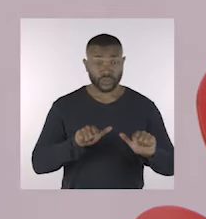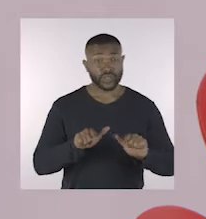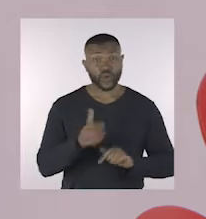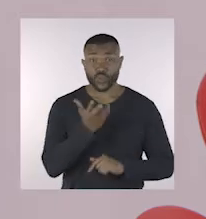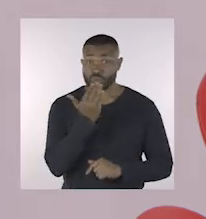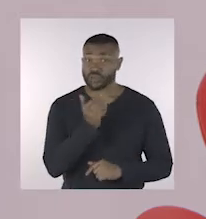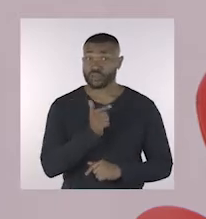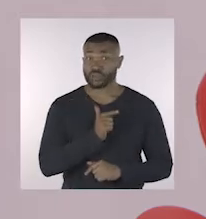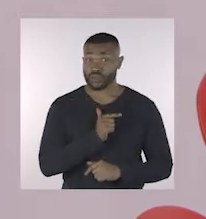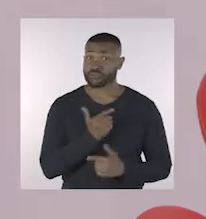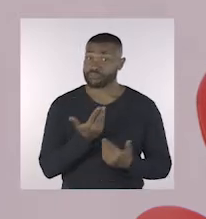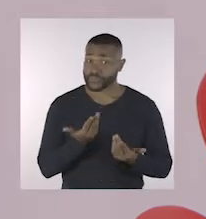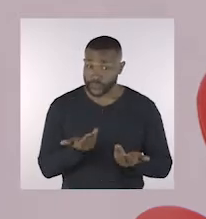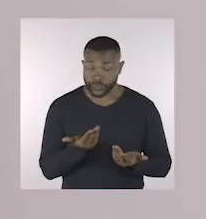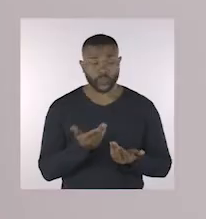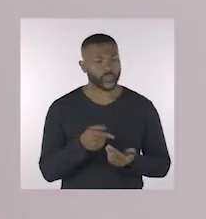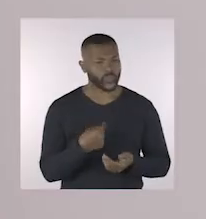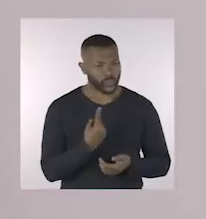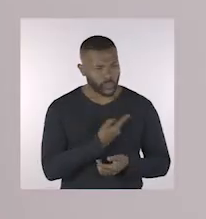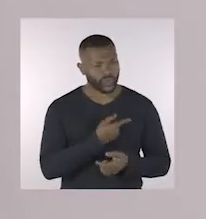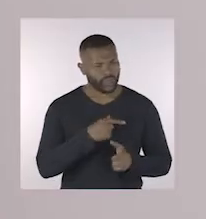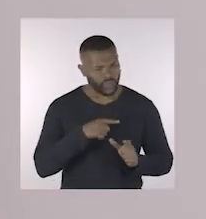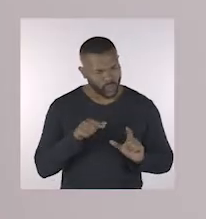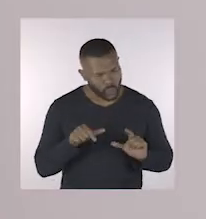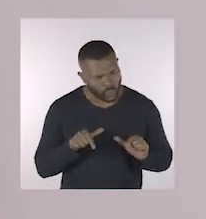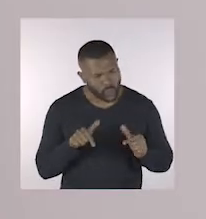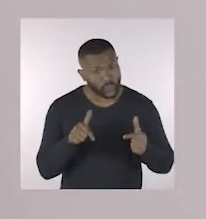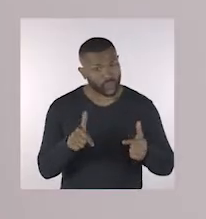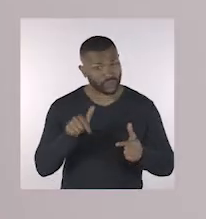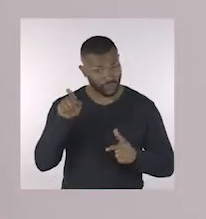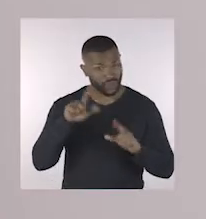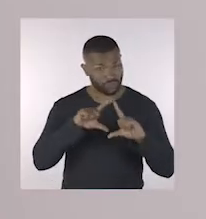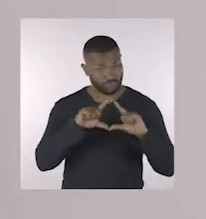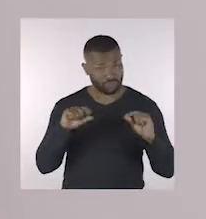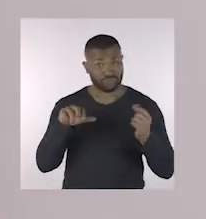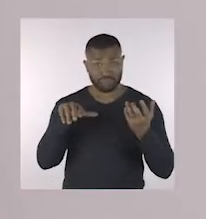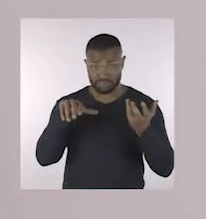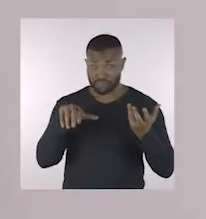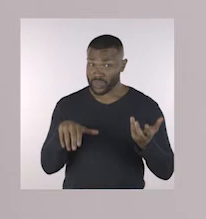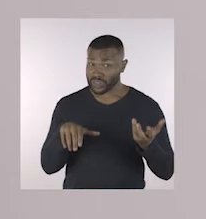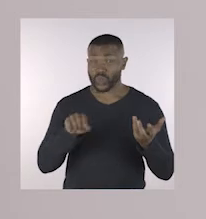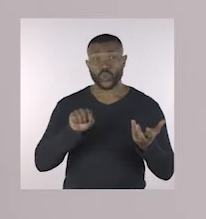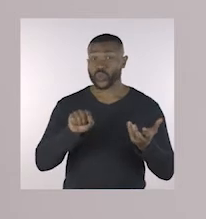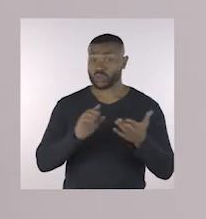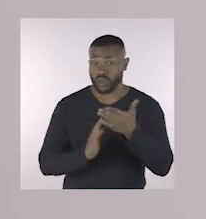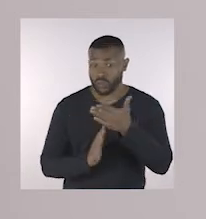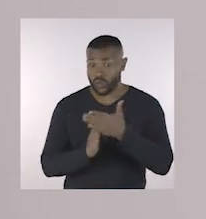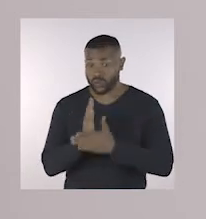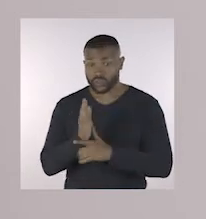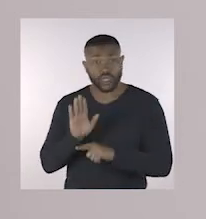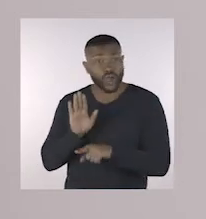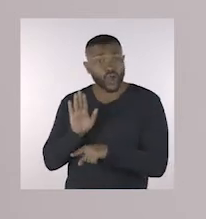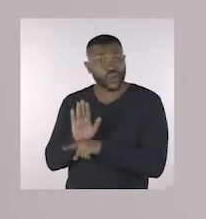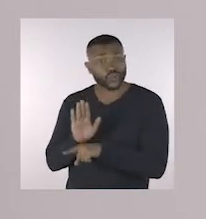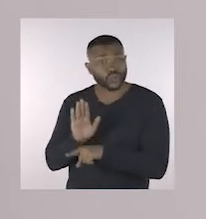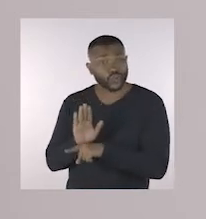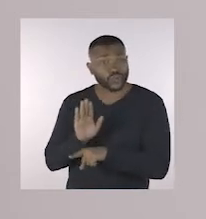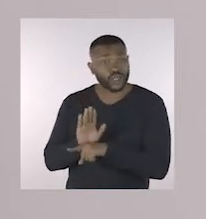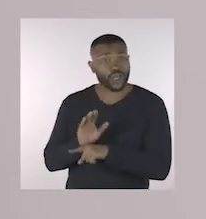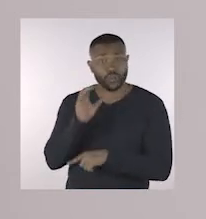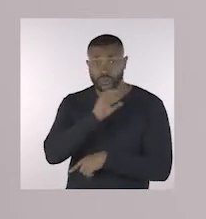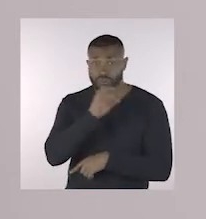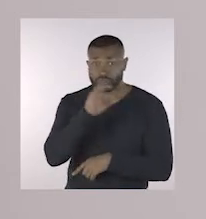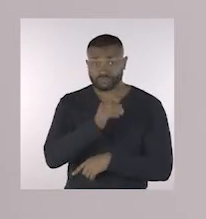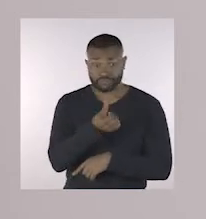e tenha o que comer Gosto devemos uma luta muito grande no congresso nacional para aprovar o